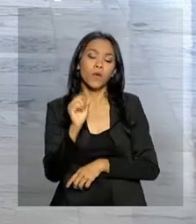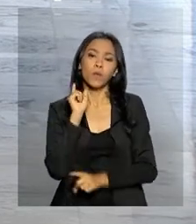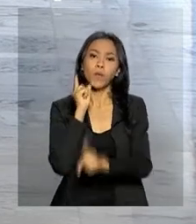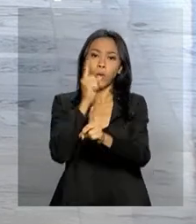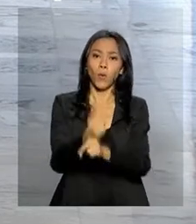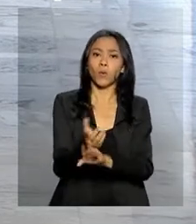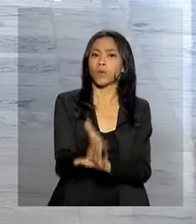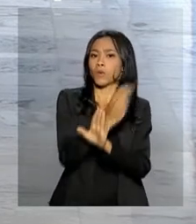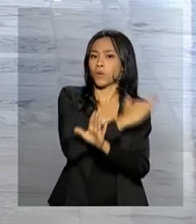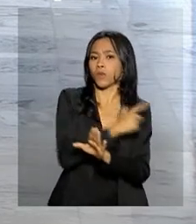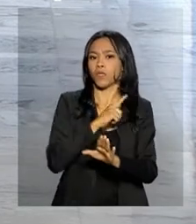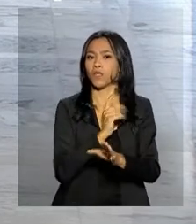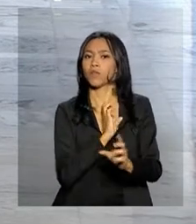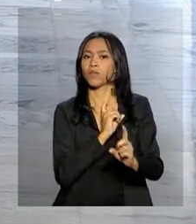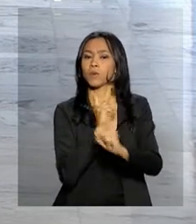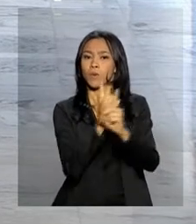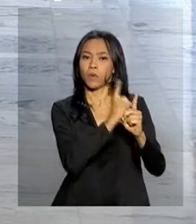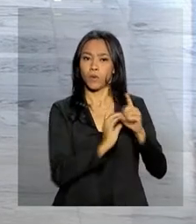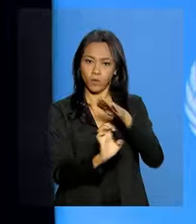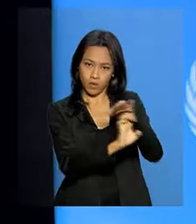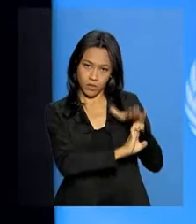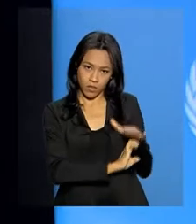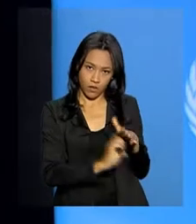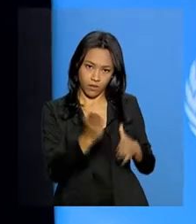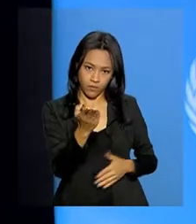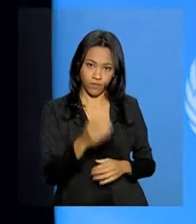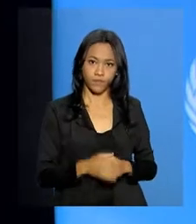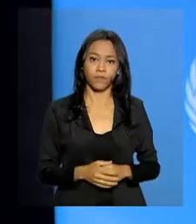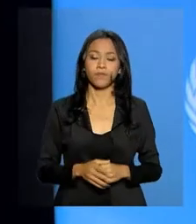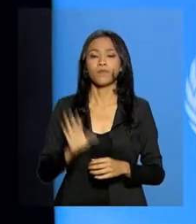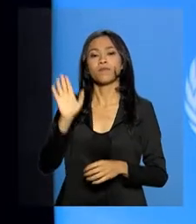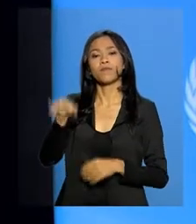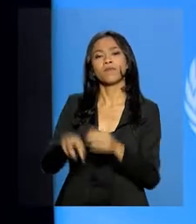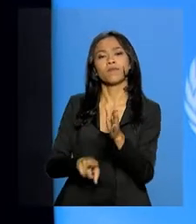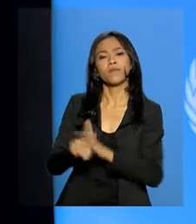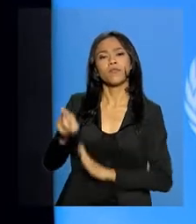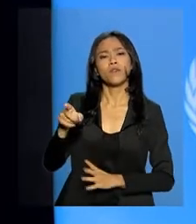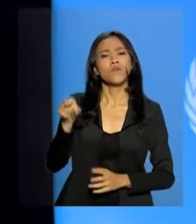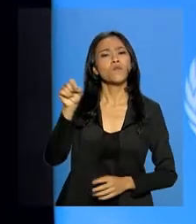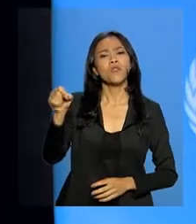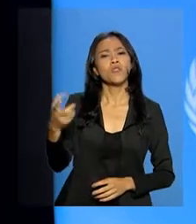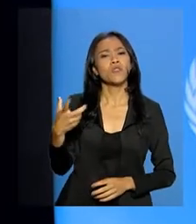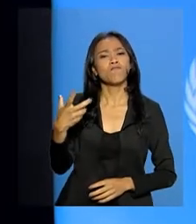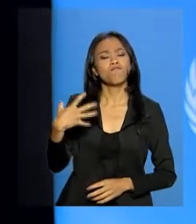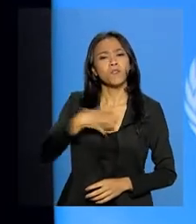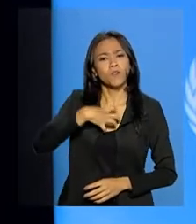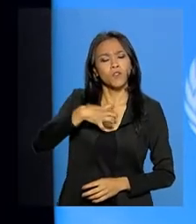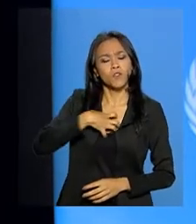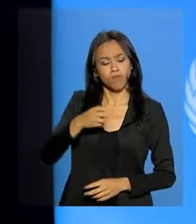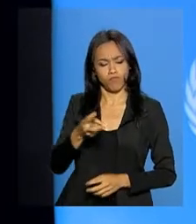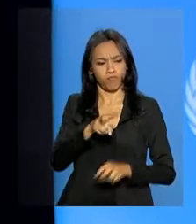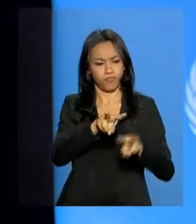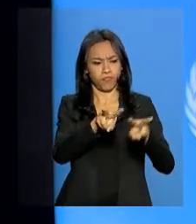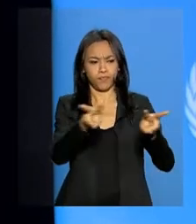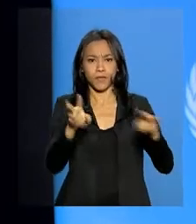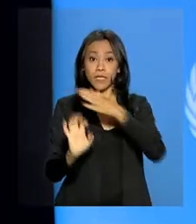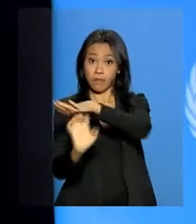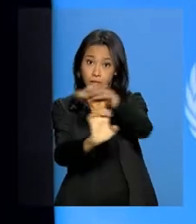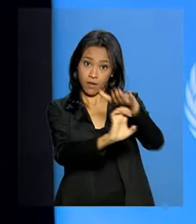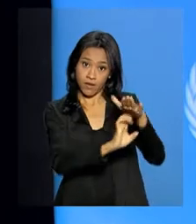norte americanos eu queria saber o que o senhor sentiu desses empresários com relação